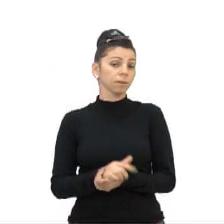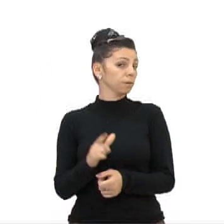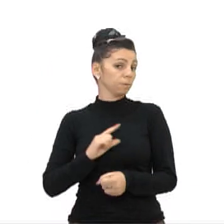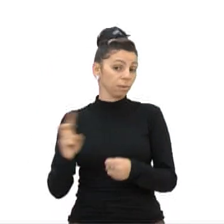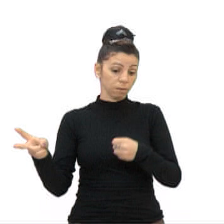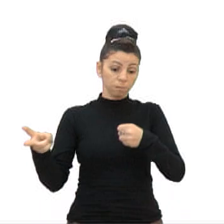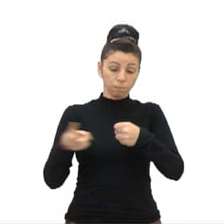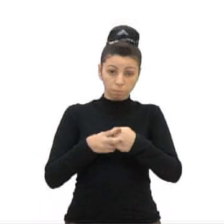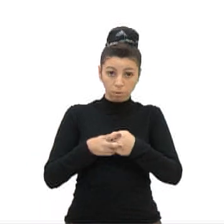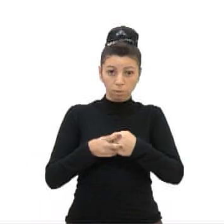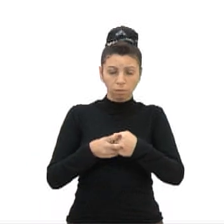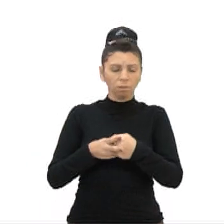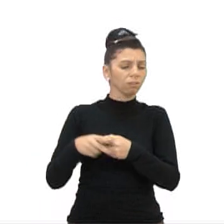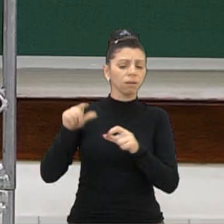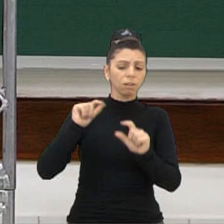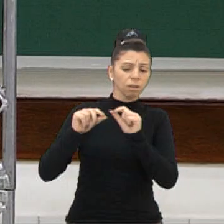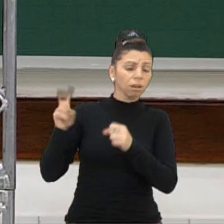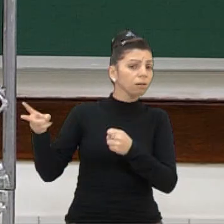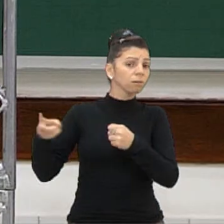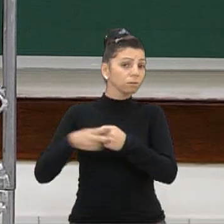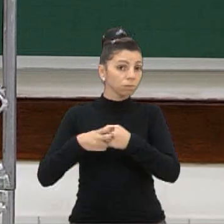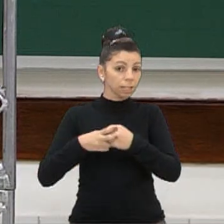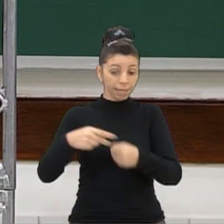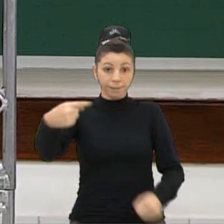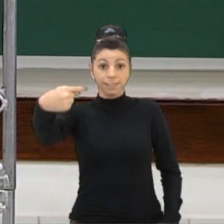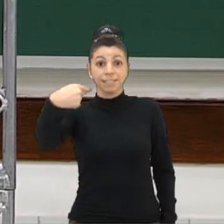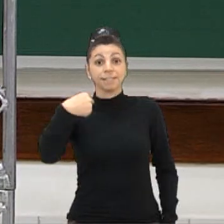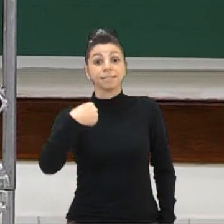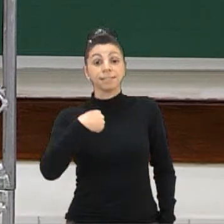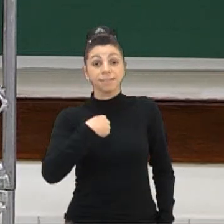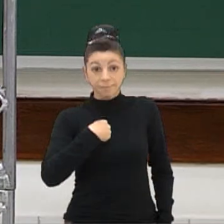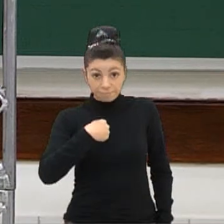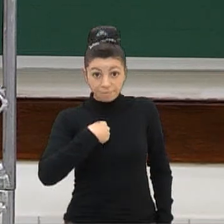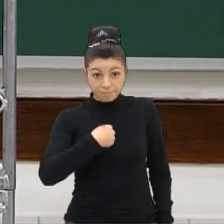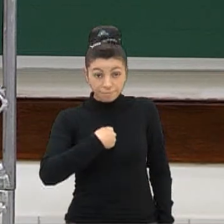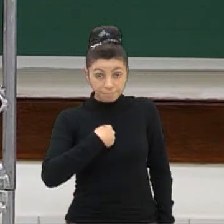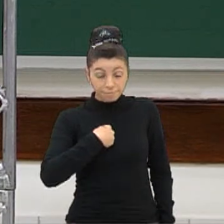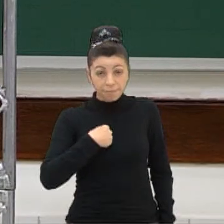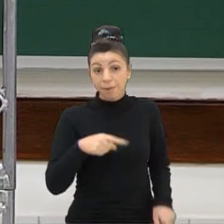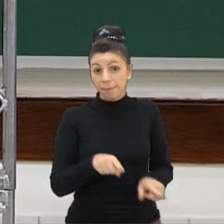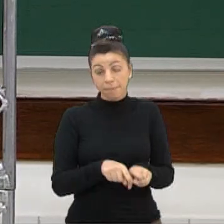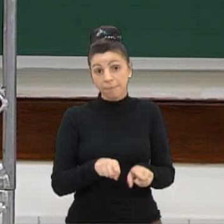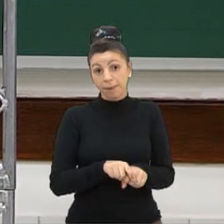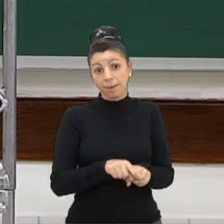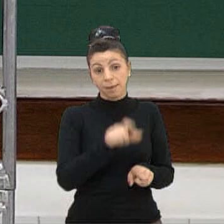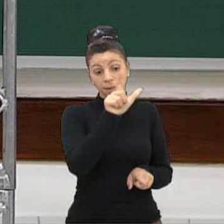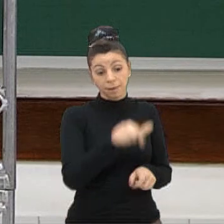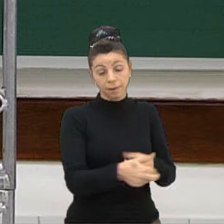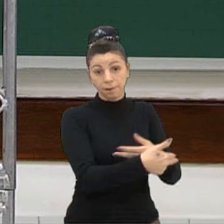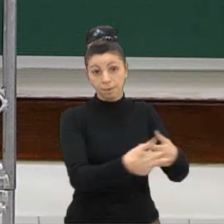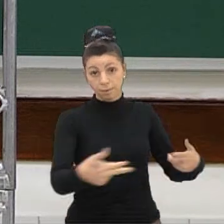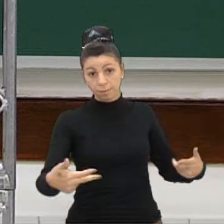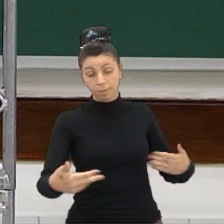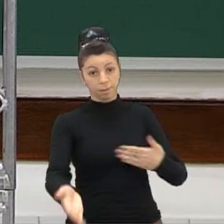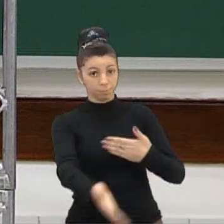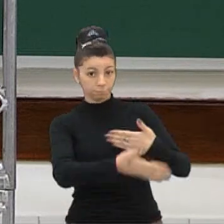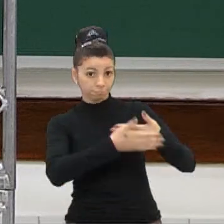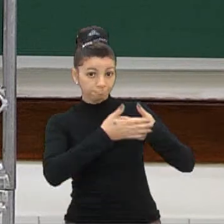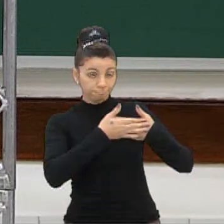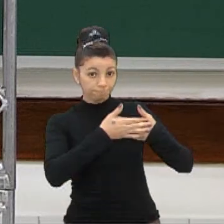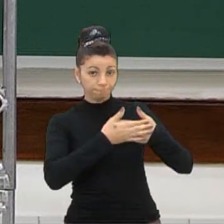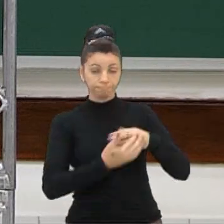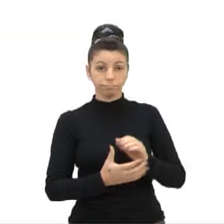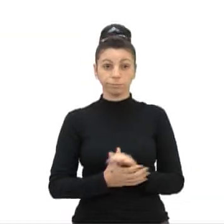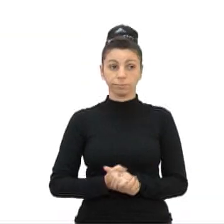cultivar, né? Quem cultivo? Resposta, eu. Também a gente tem aí um caso de sujeito oculto, certo? Agora mais um